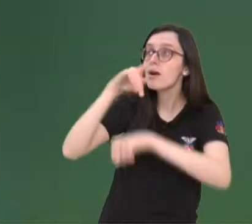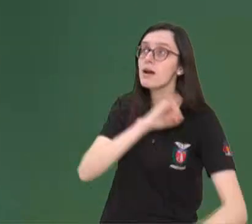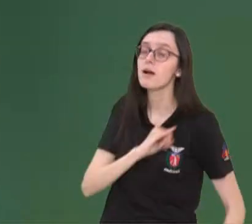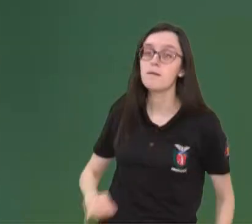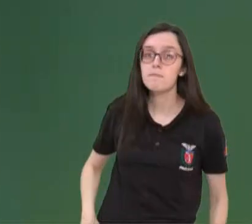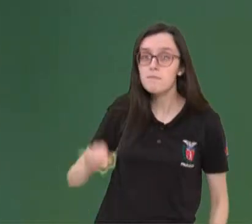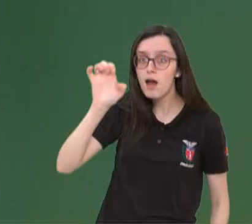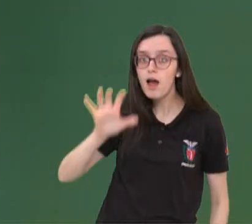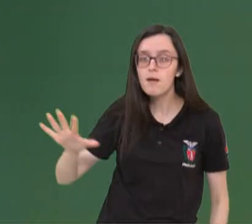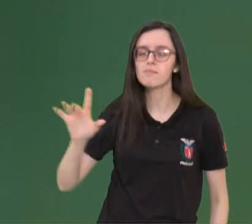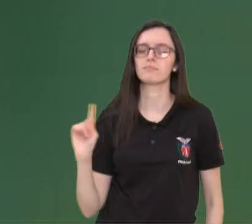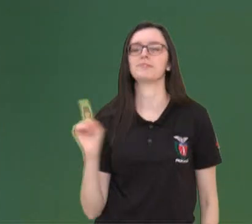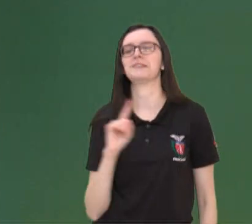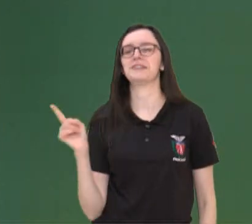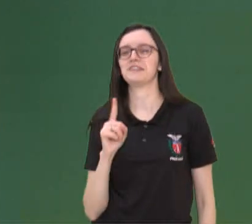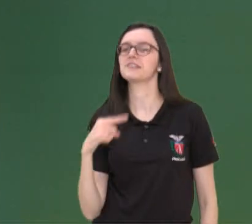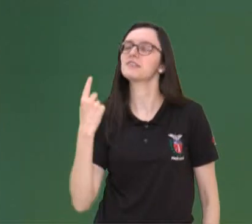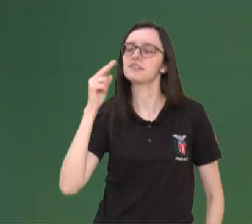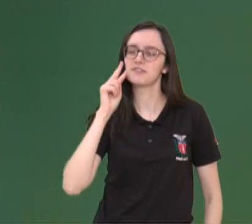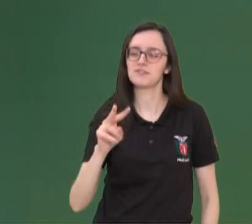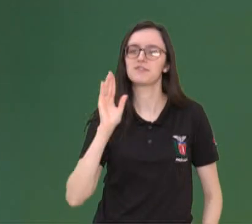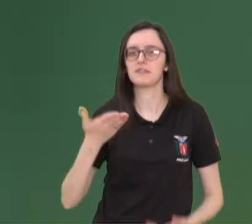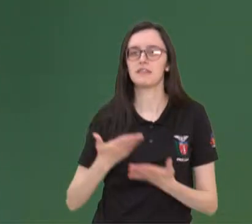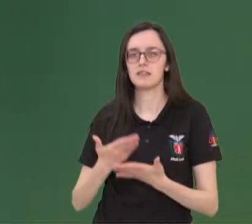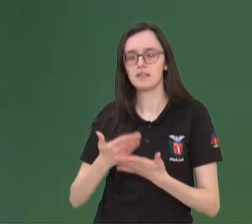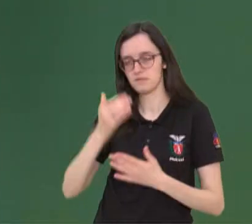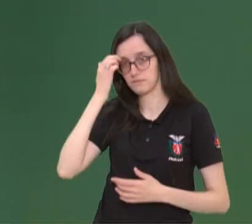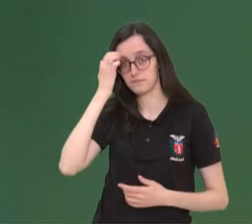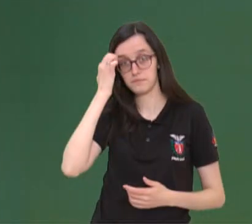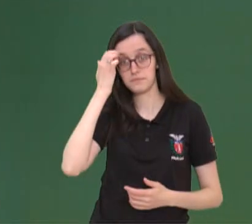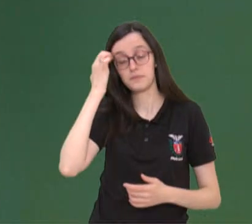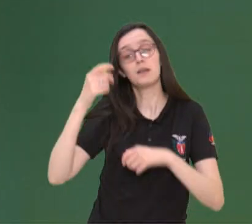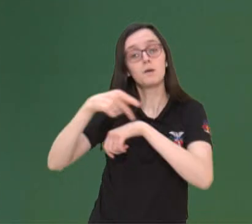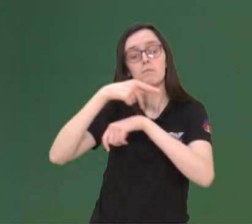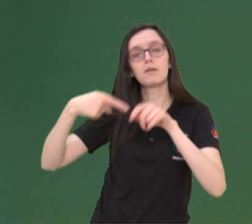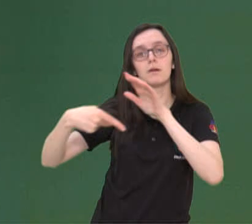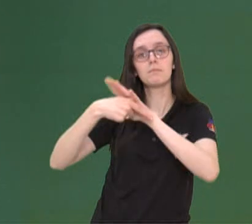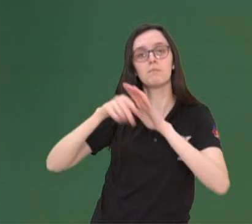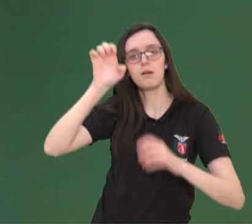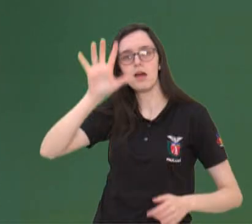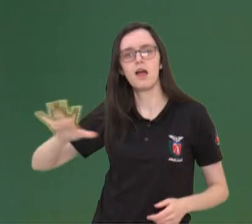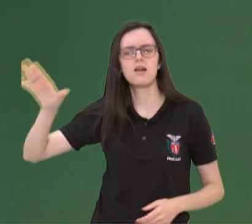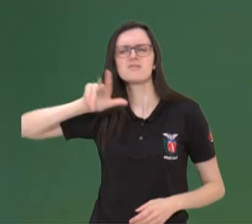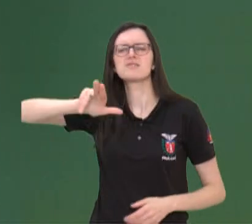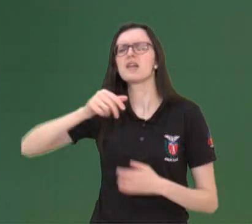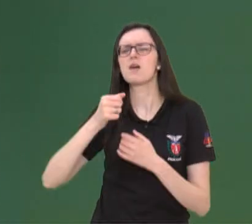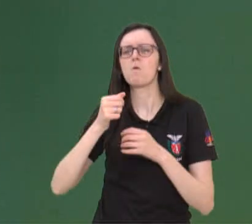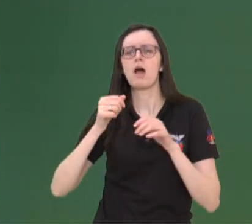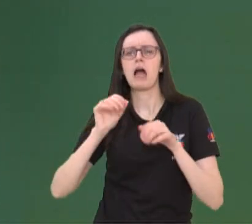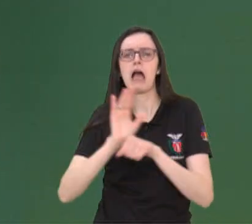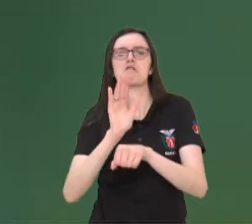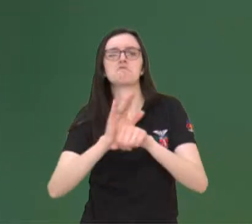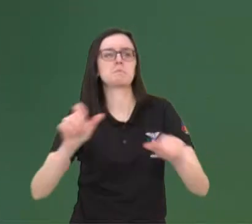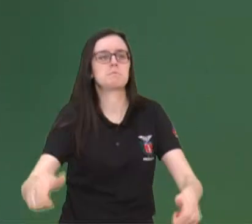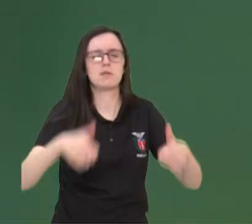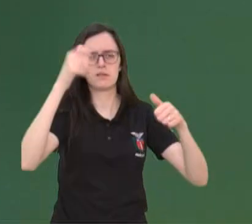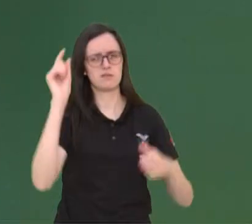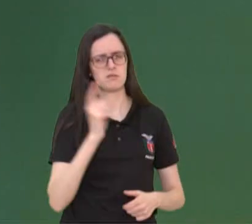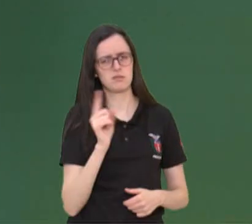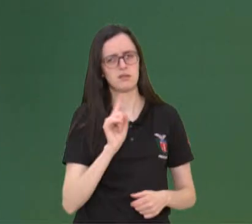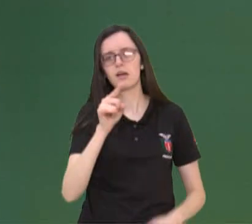já vimos isso em aulas anteriores, inclusive, que os países europeus não auxiliaram nesse sentido e não